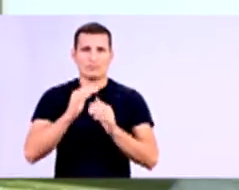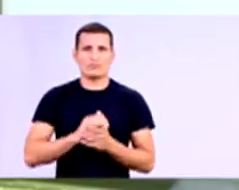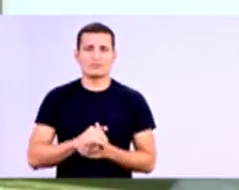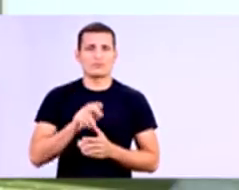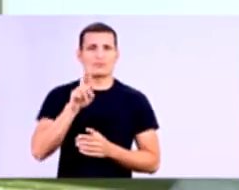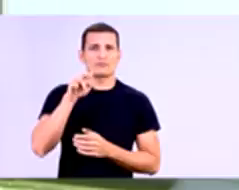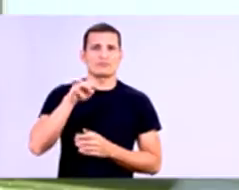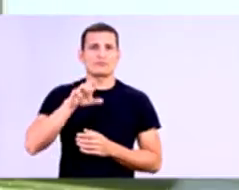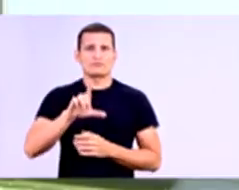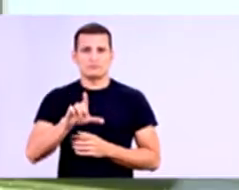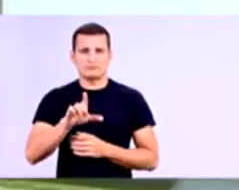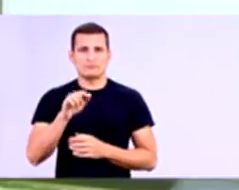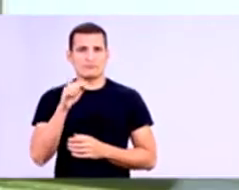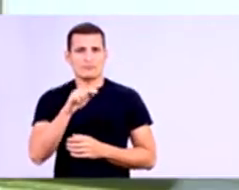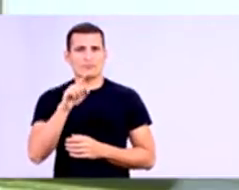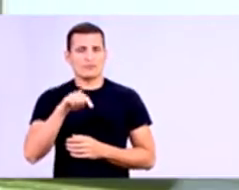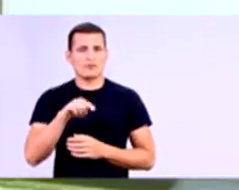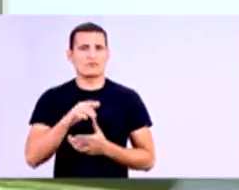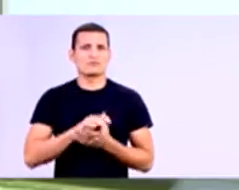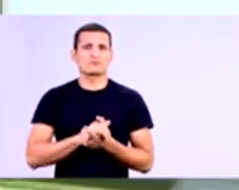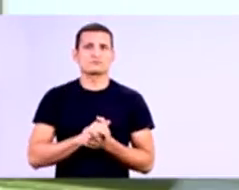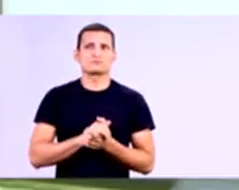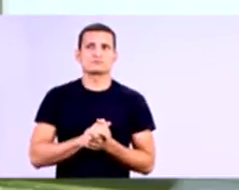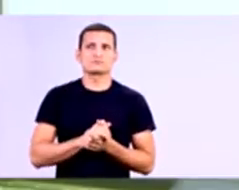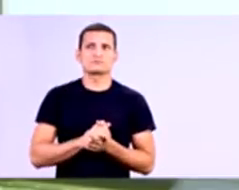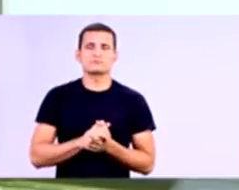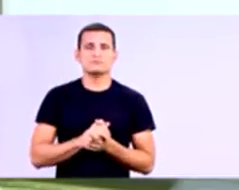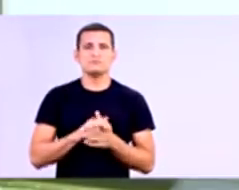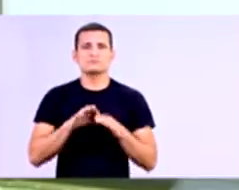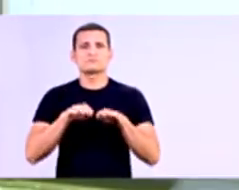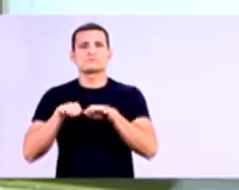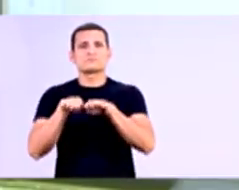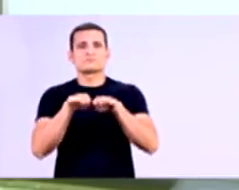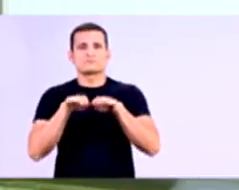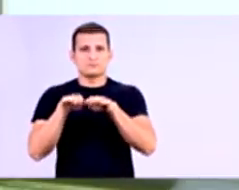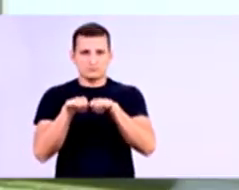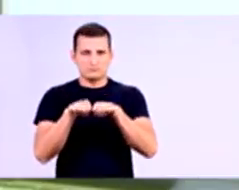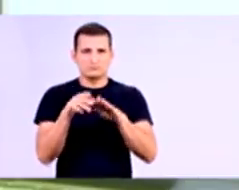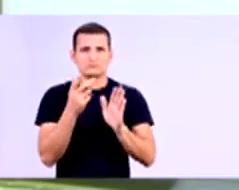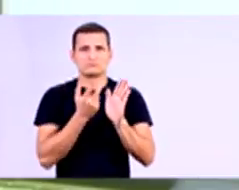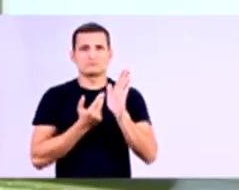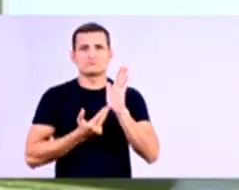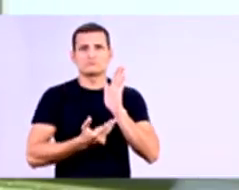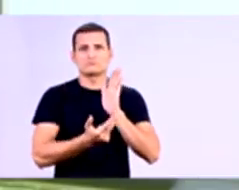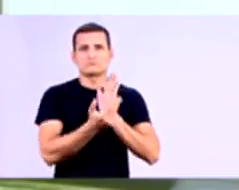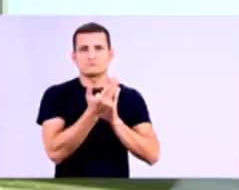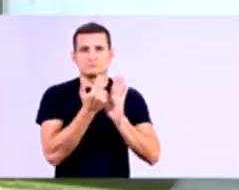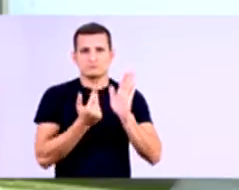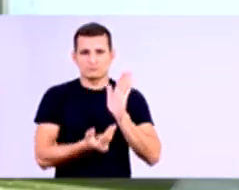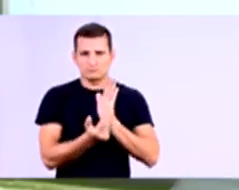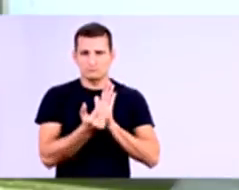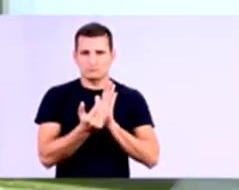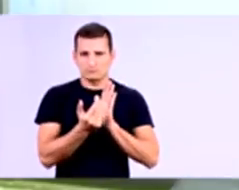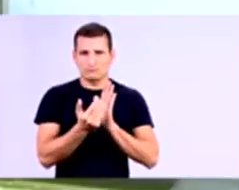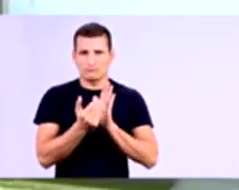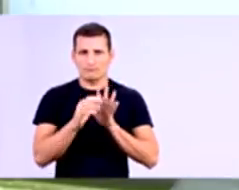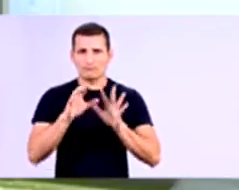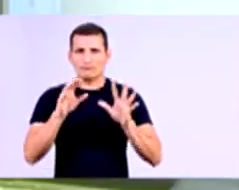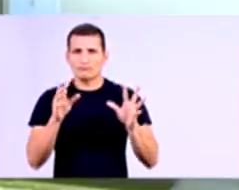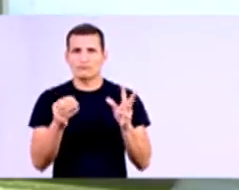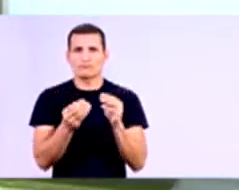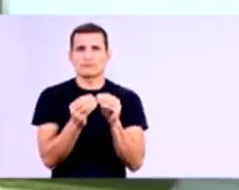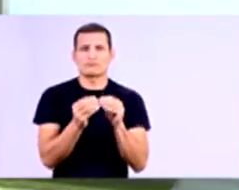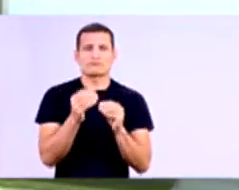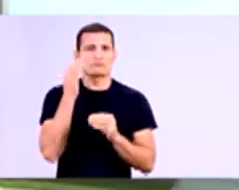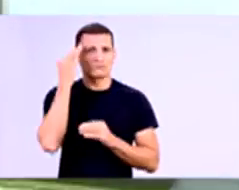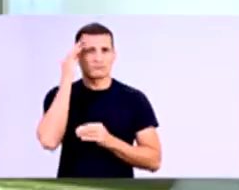verdade, a UML é uma notação, uma padronificação de desenhos para que se unifique entendimento